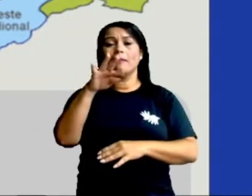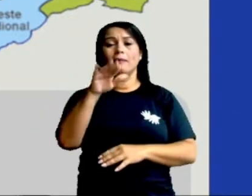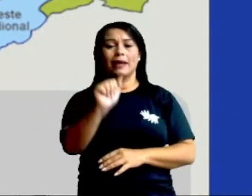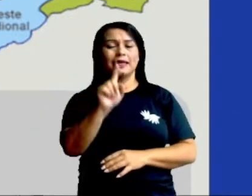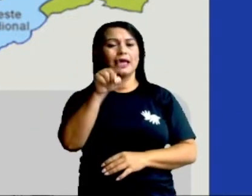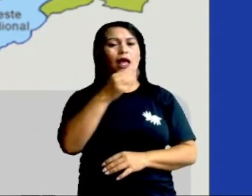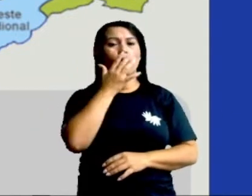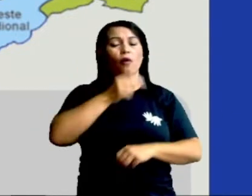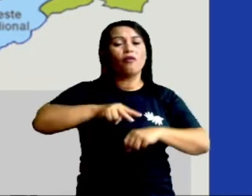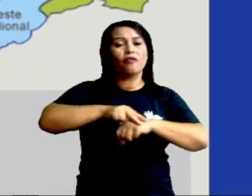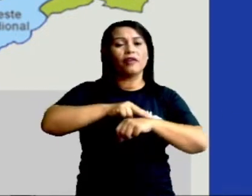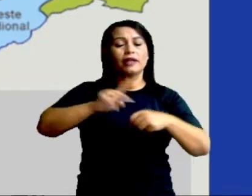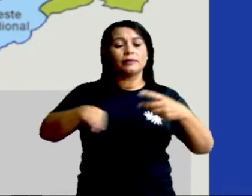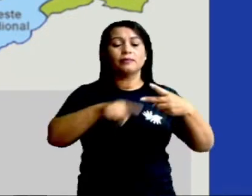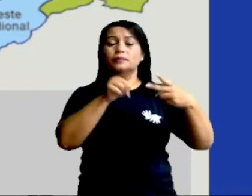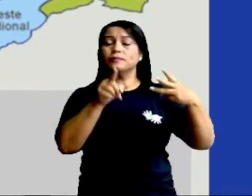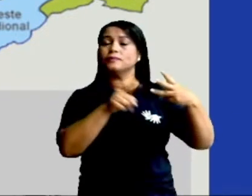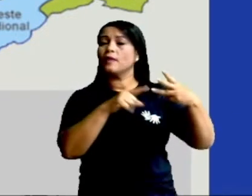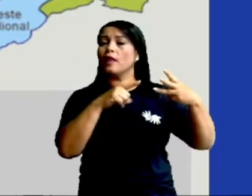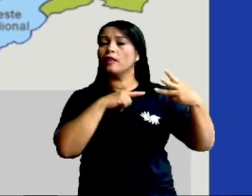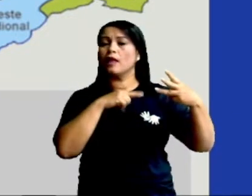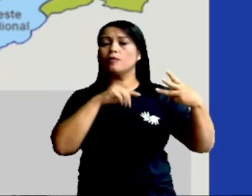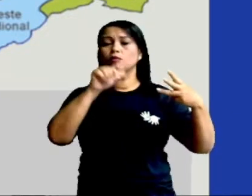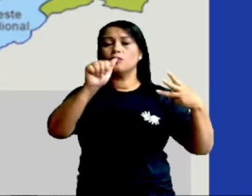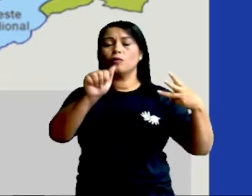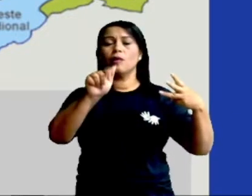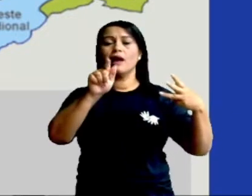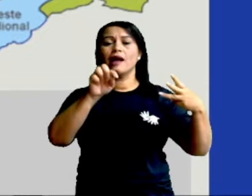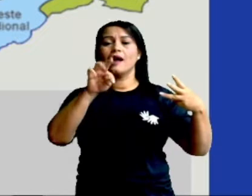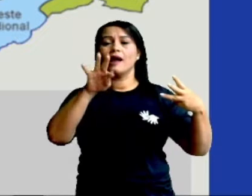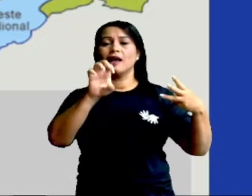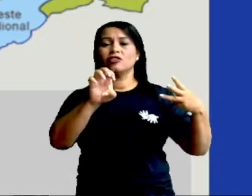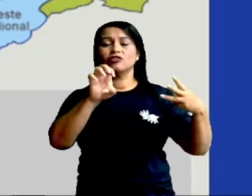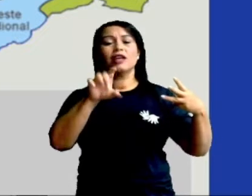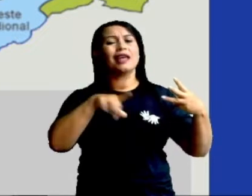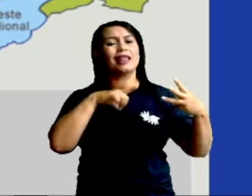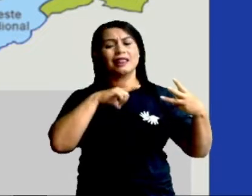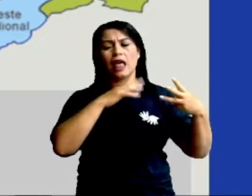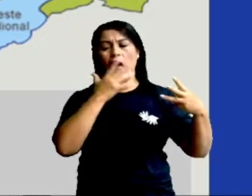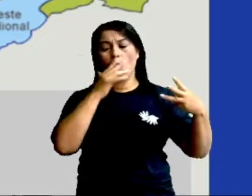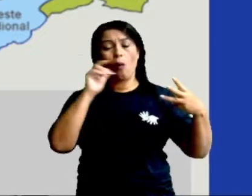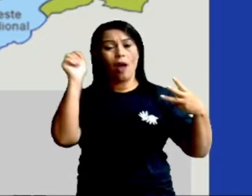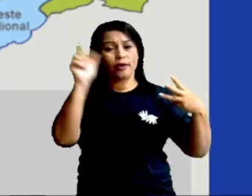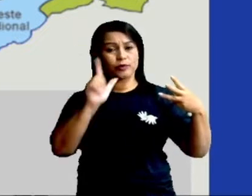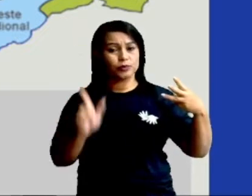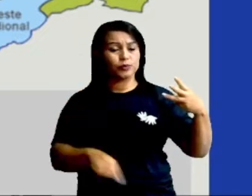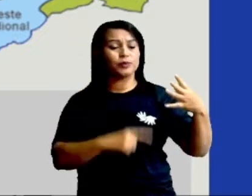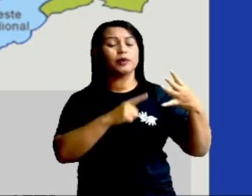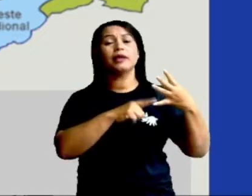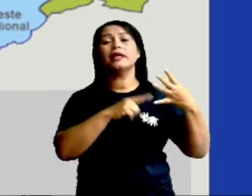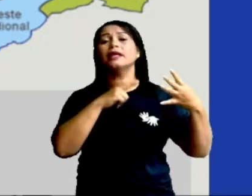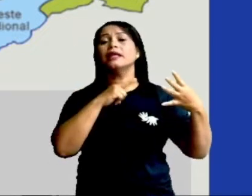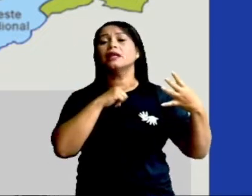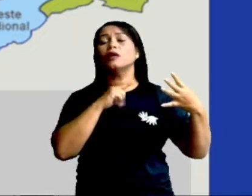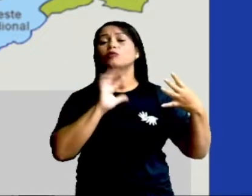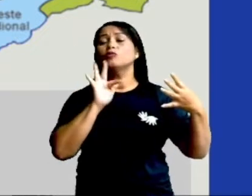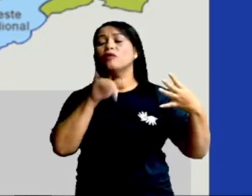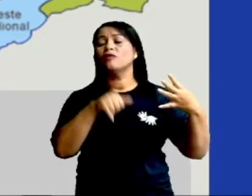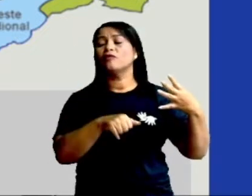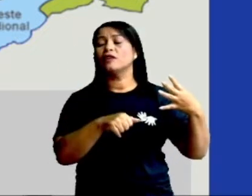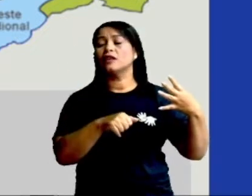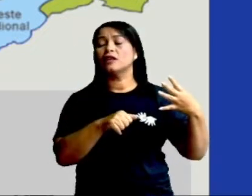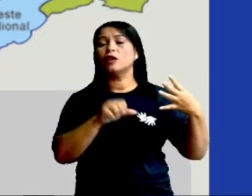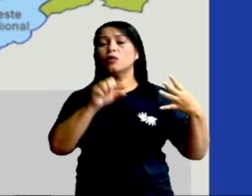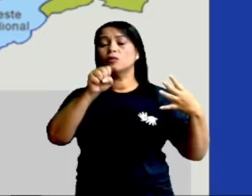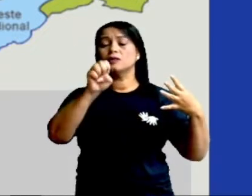verde nós temos aí o Agreste e compreende essa parte azul e temos por fim